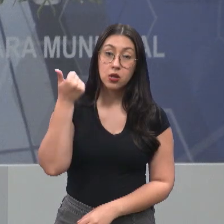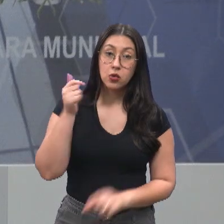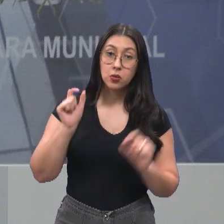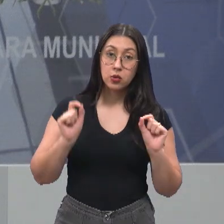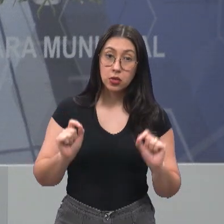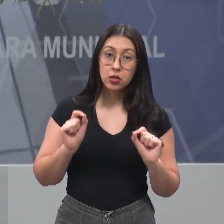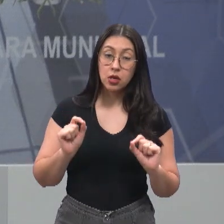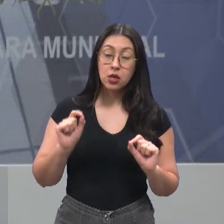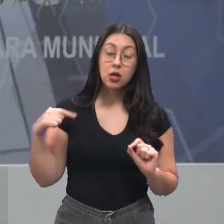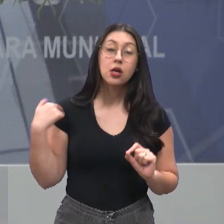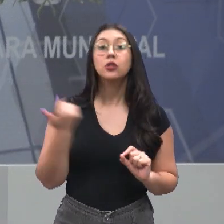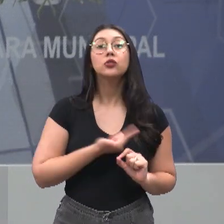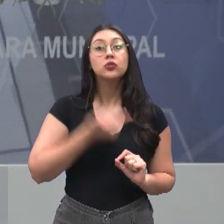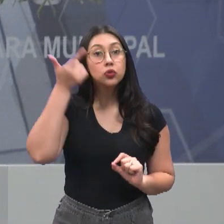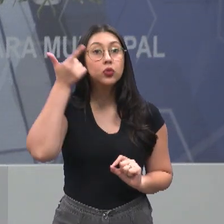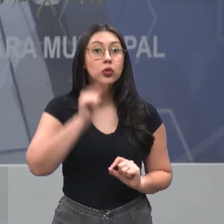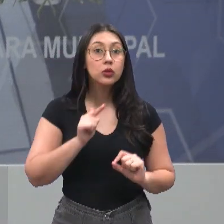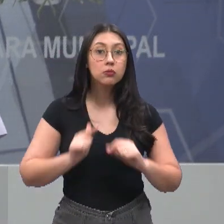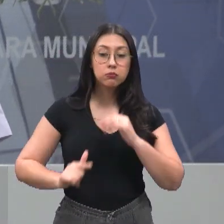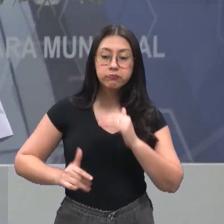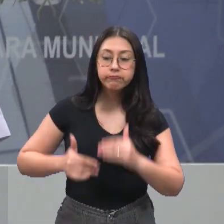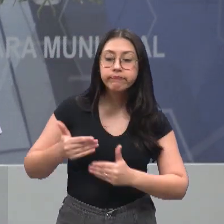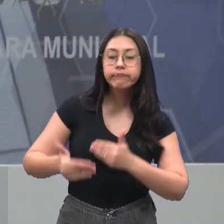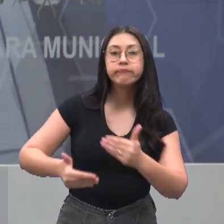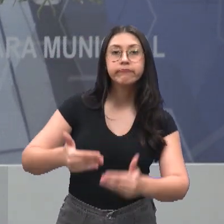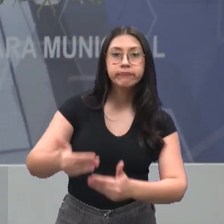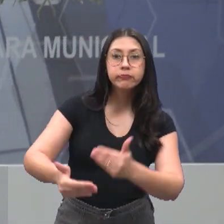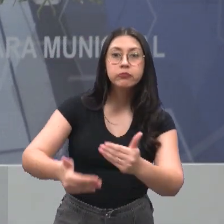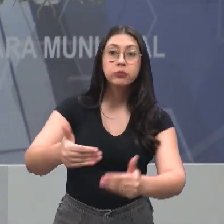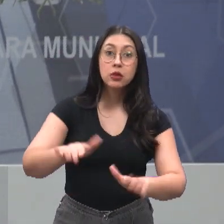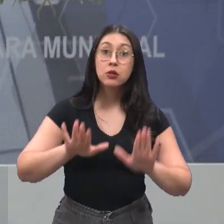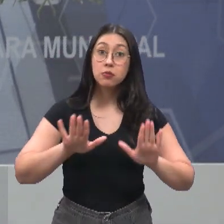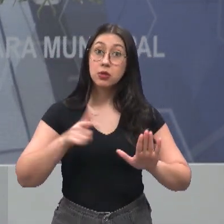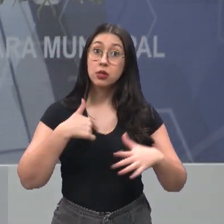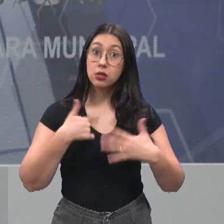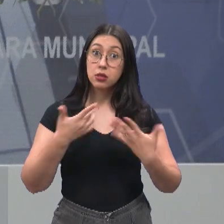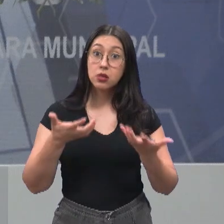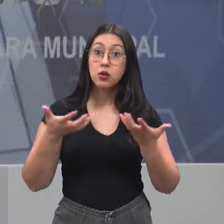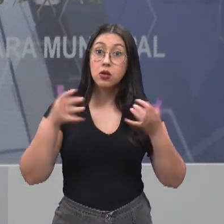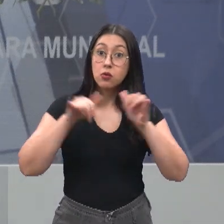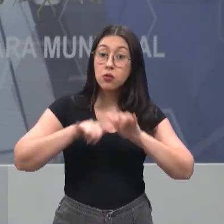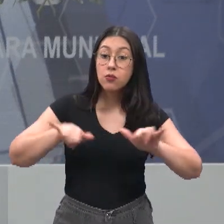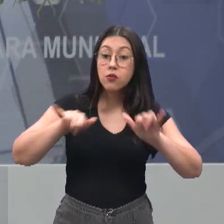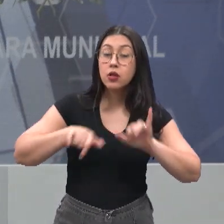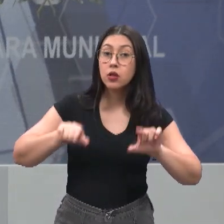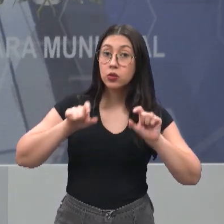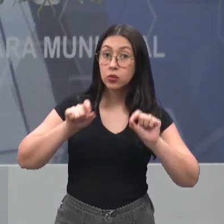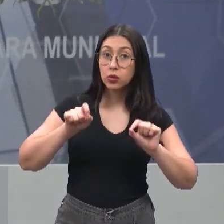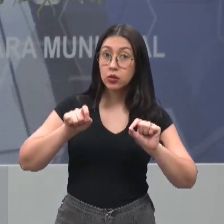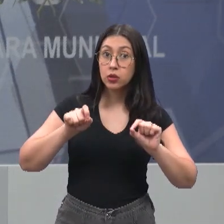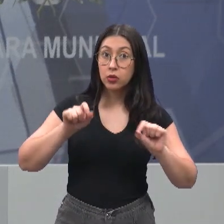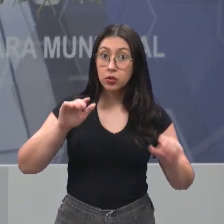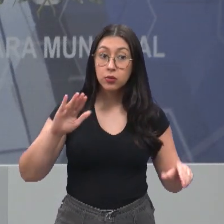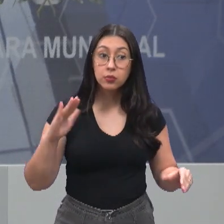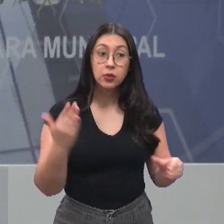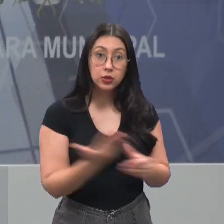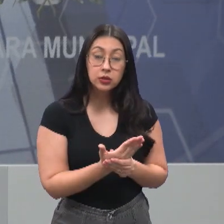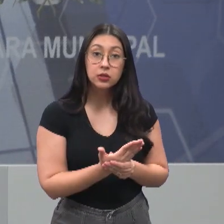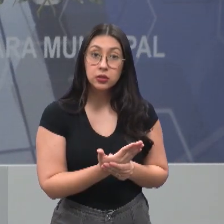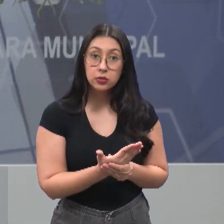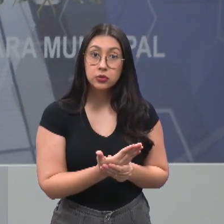gente conseguir caminhar. Mas eu quero falar, senhor presidente, sobre esse processo,